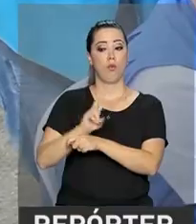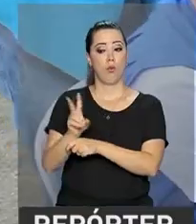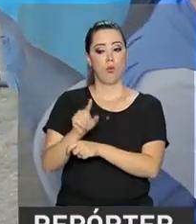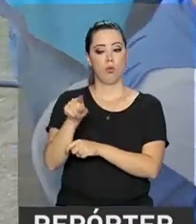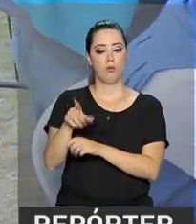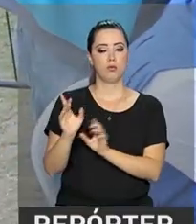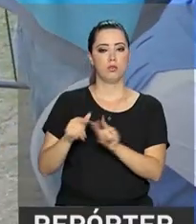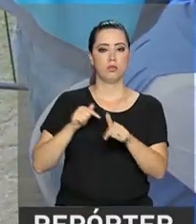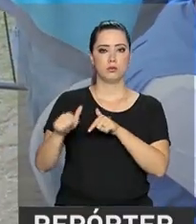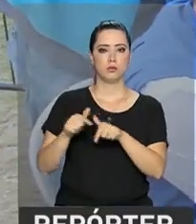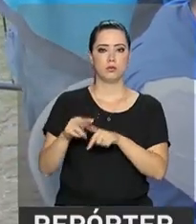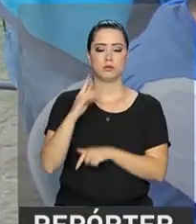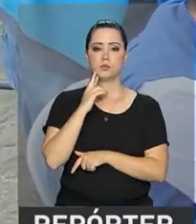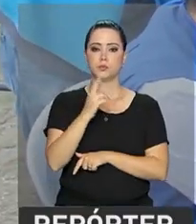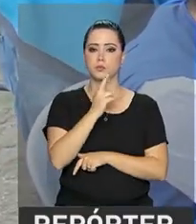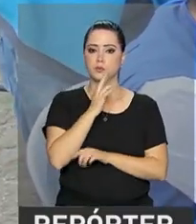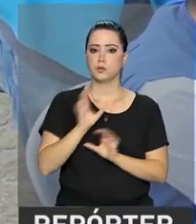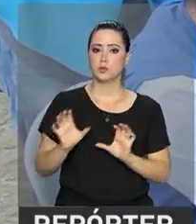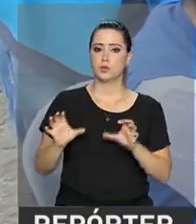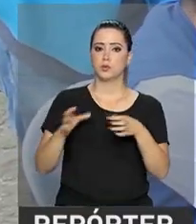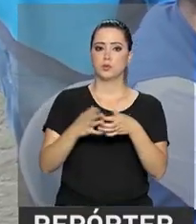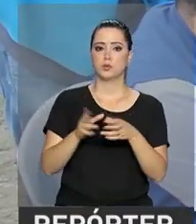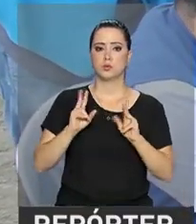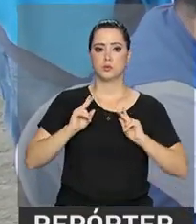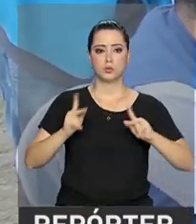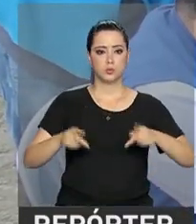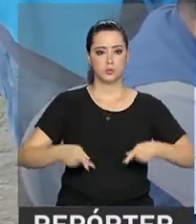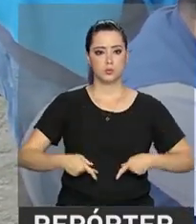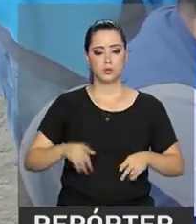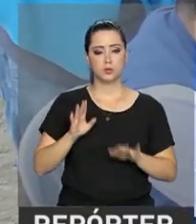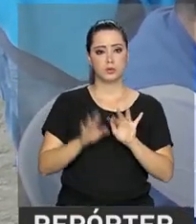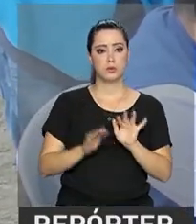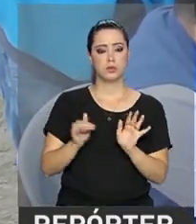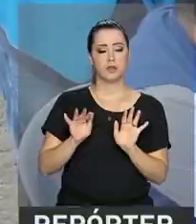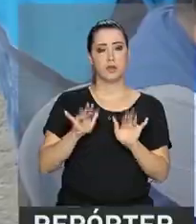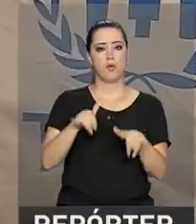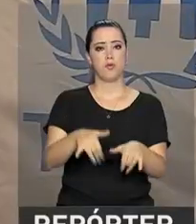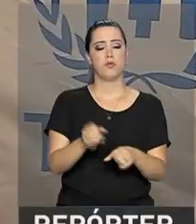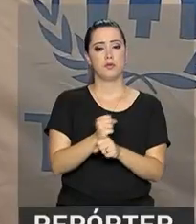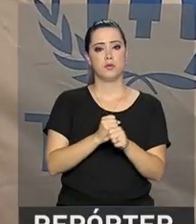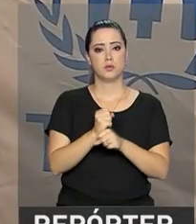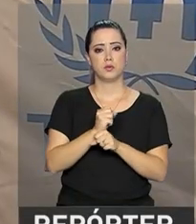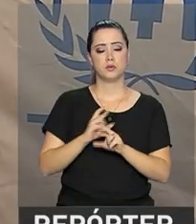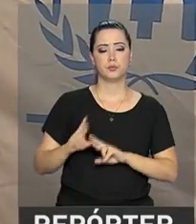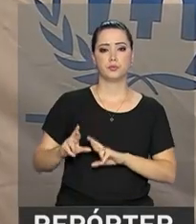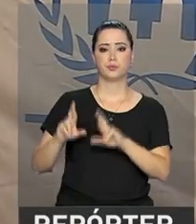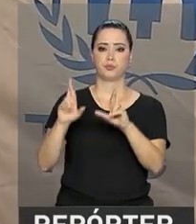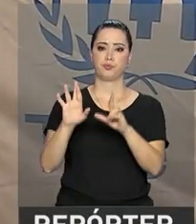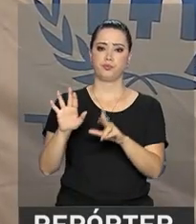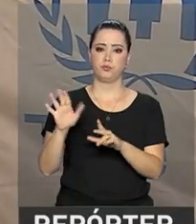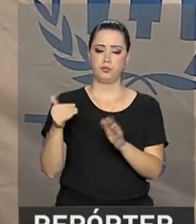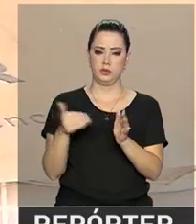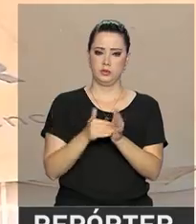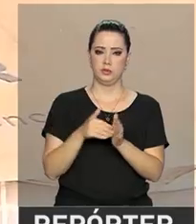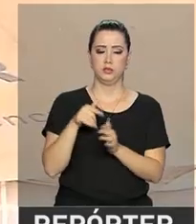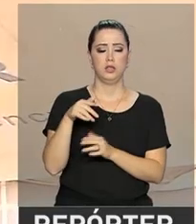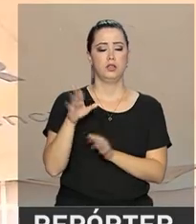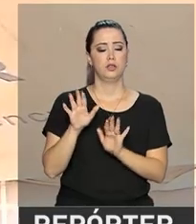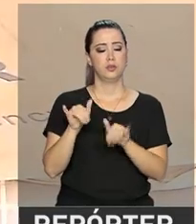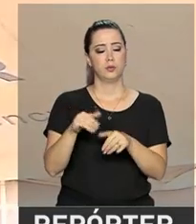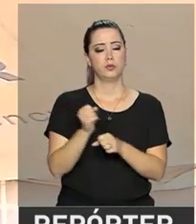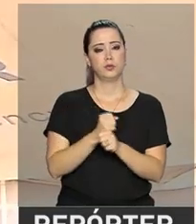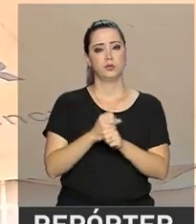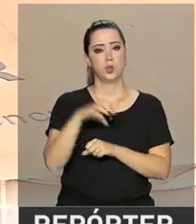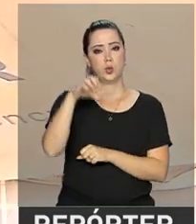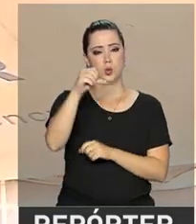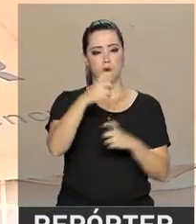Roraima, juntamente com os organismos internacionais, pelo menos até o final do ano. A expectativa é de que até lá haja